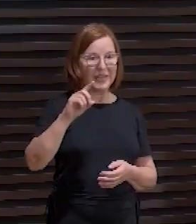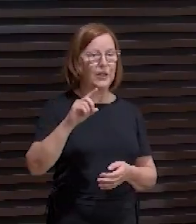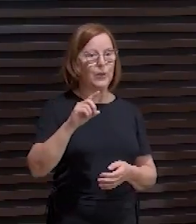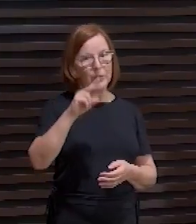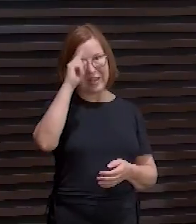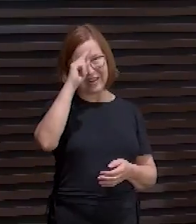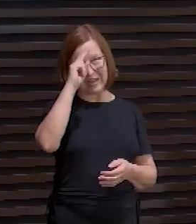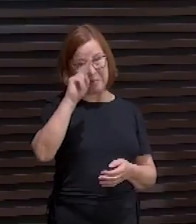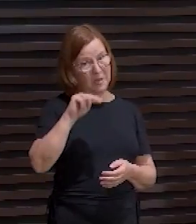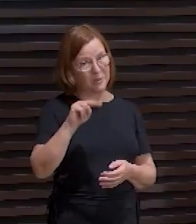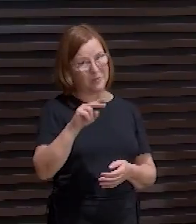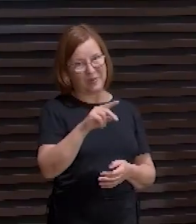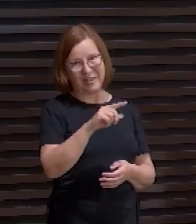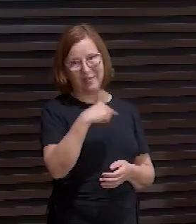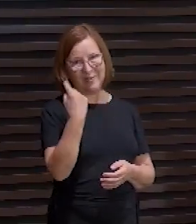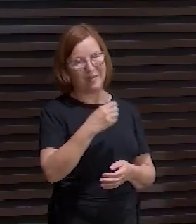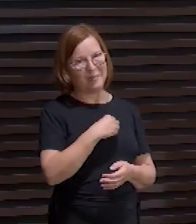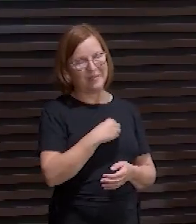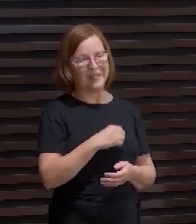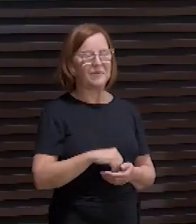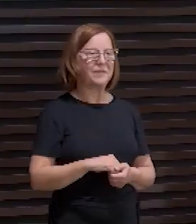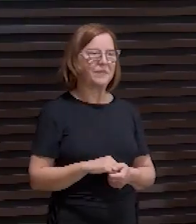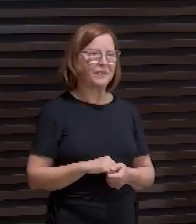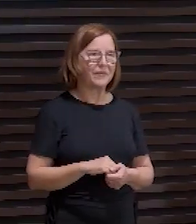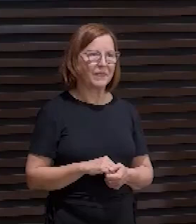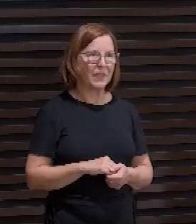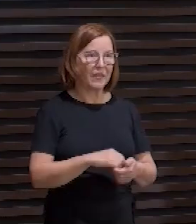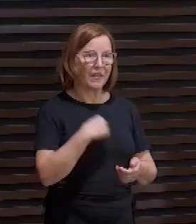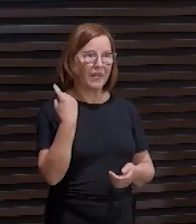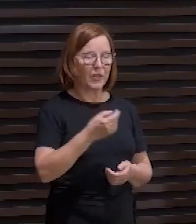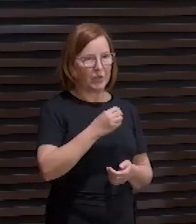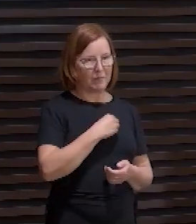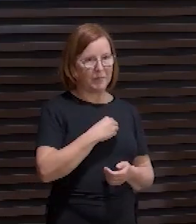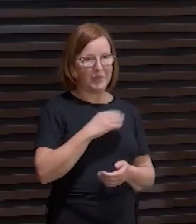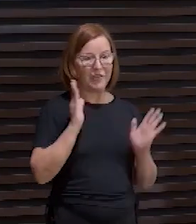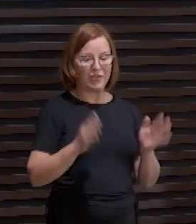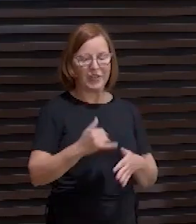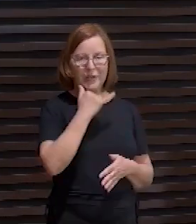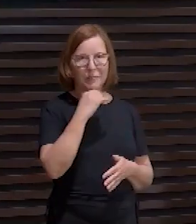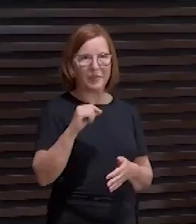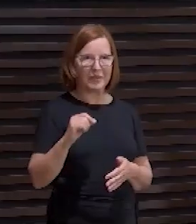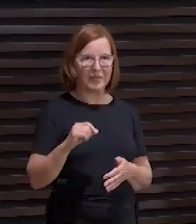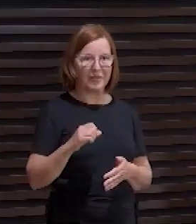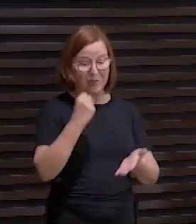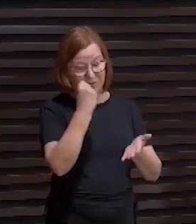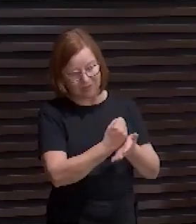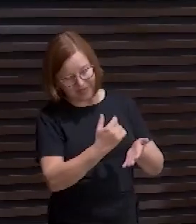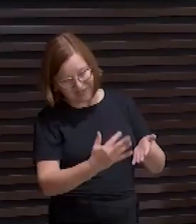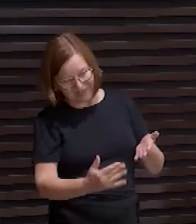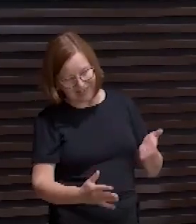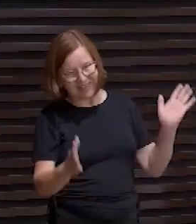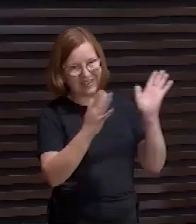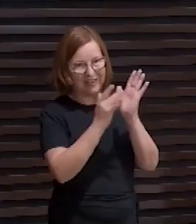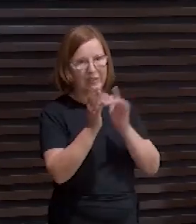É isso. Dos nossos pecados o Senhor não lembrará. O sangue do Cordeiro é poderoso para nos limpar e